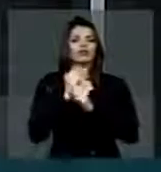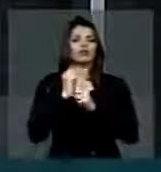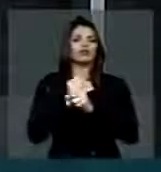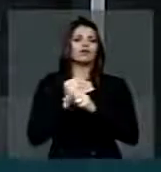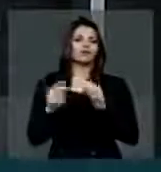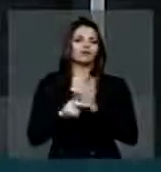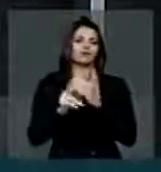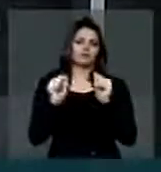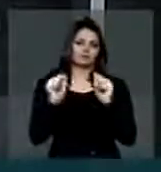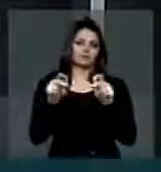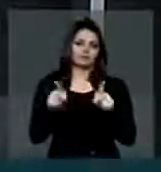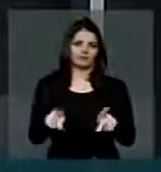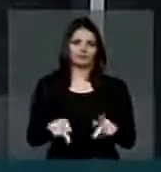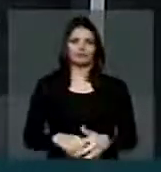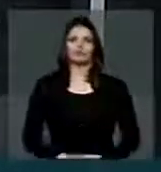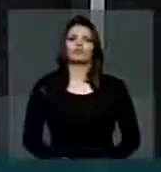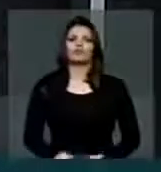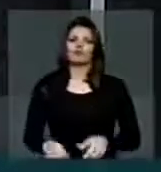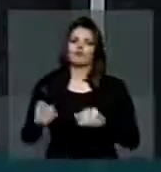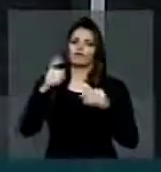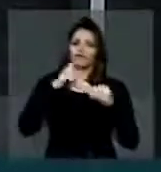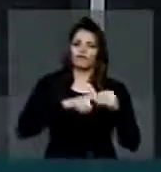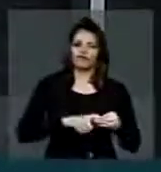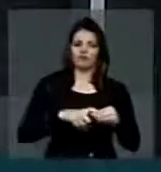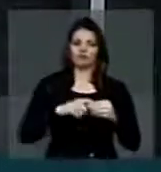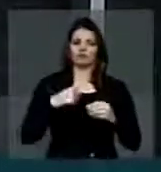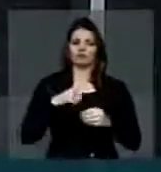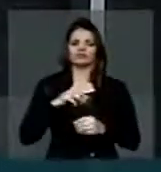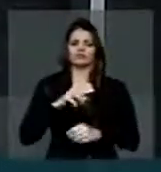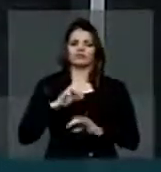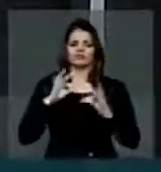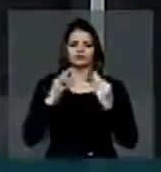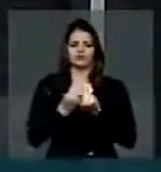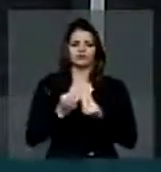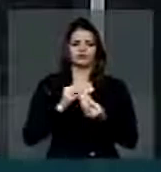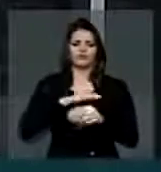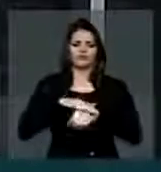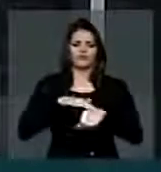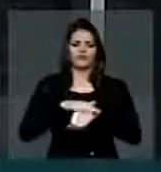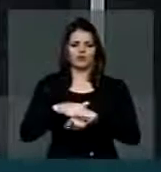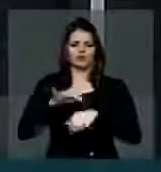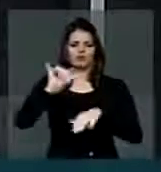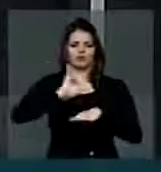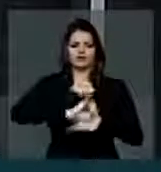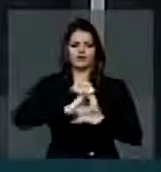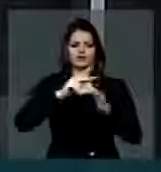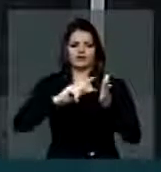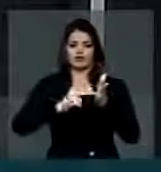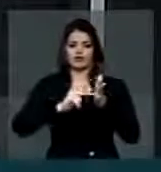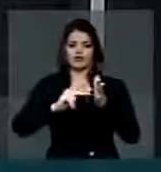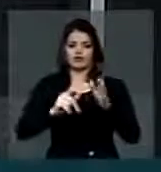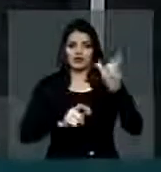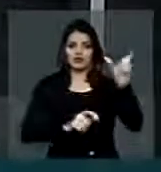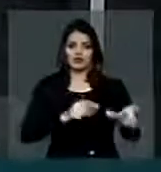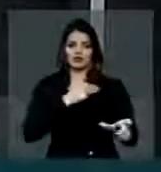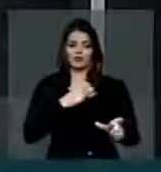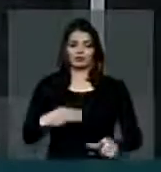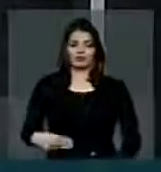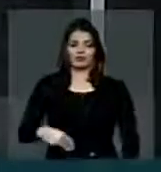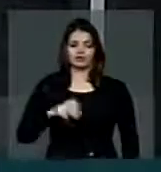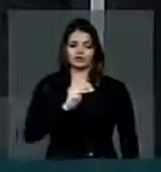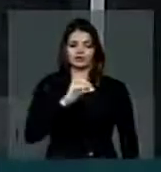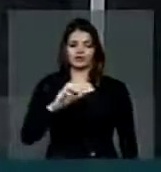das aposentadorias. Retomada do diário foi acertada entre os centrais e o ministro